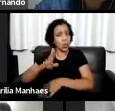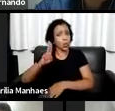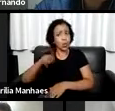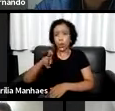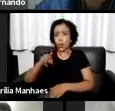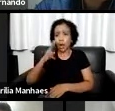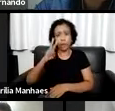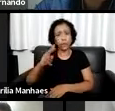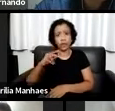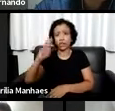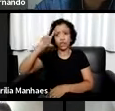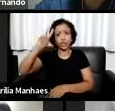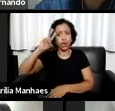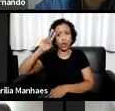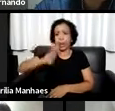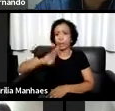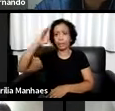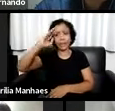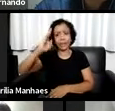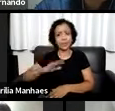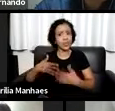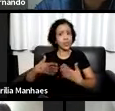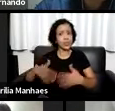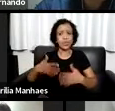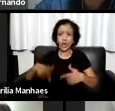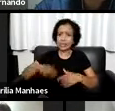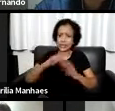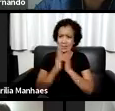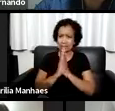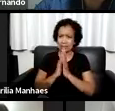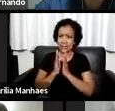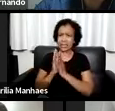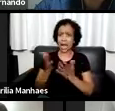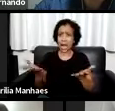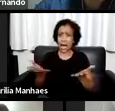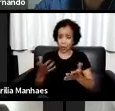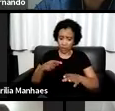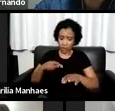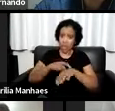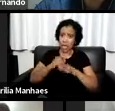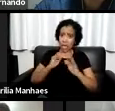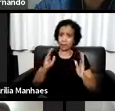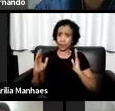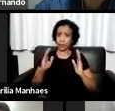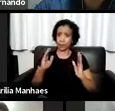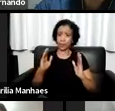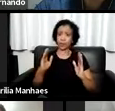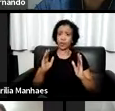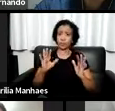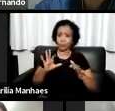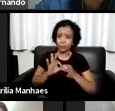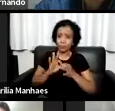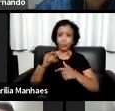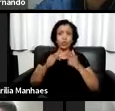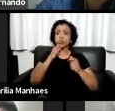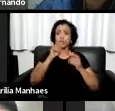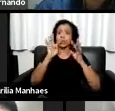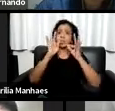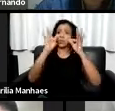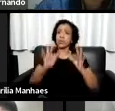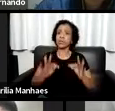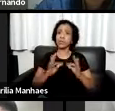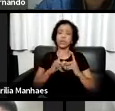no Brasil nós estivemos tão atuantes como estamos nesse tempo, onde nós não estamos nos templos,